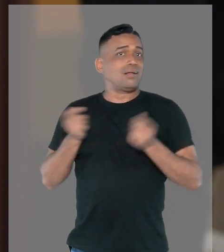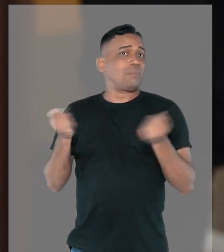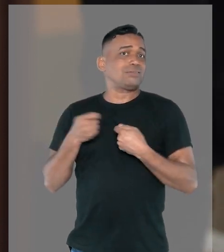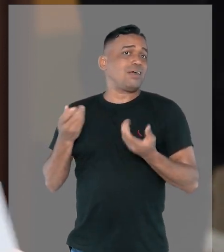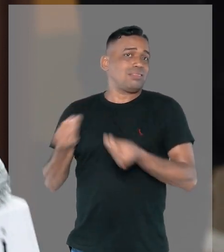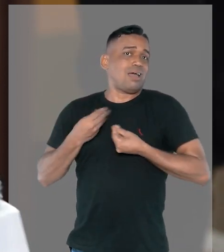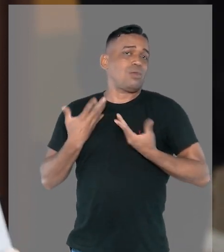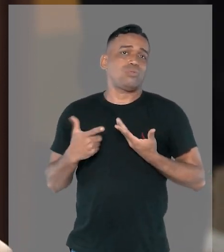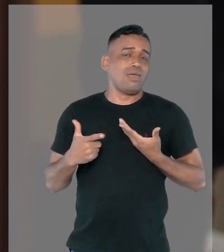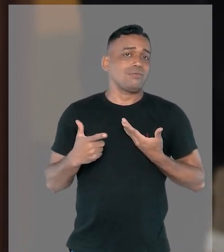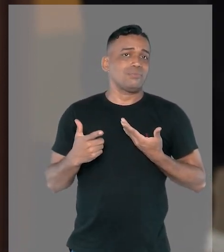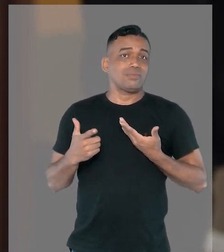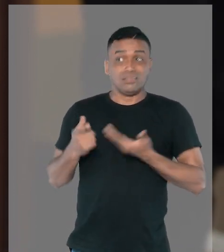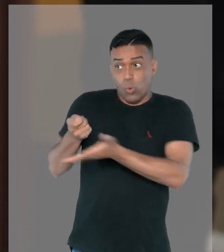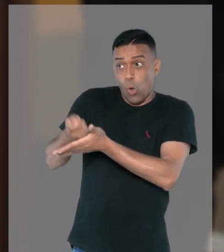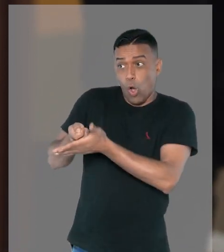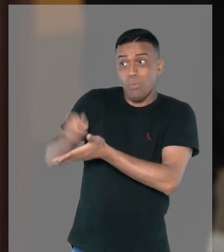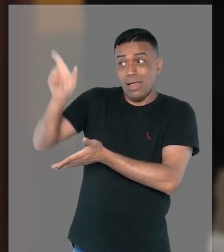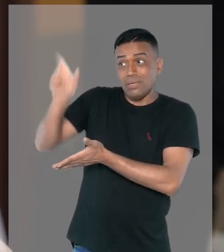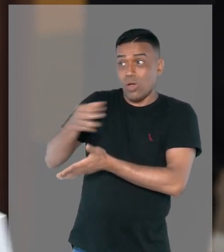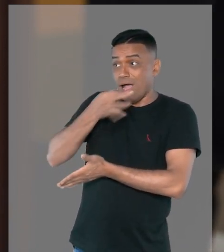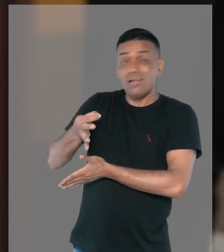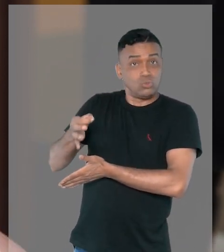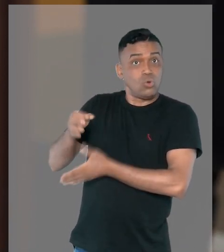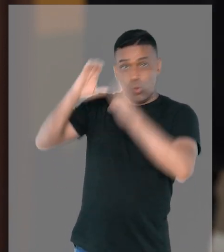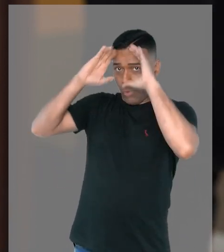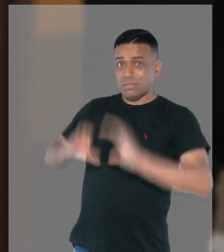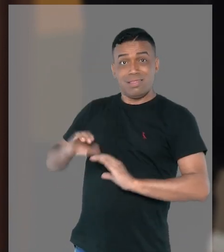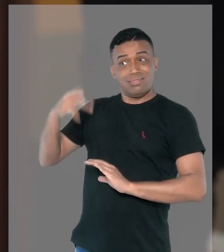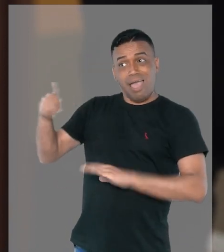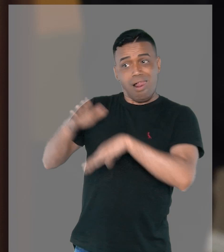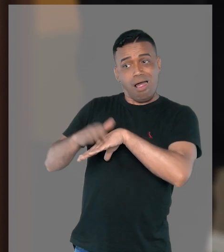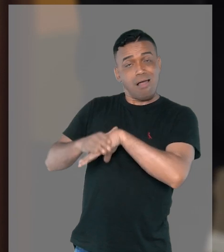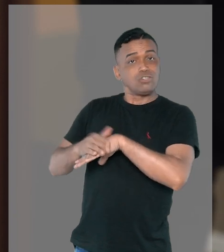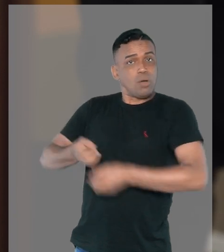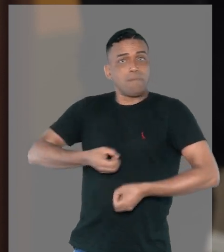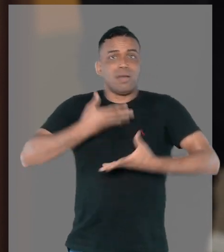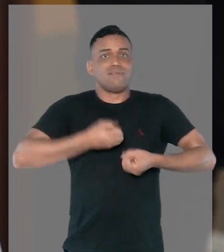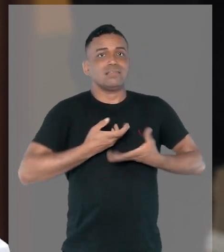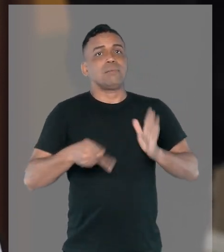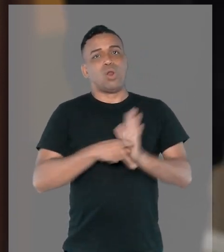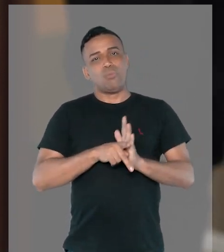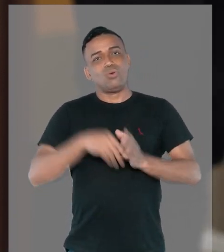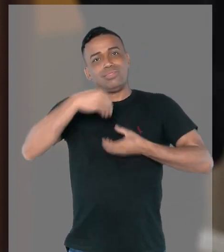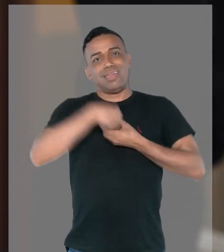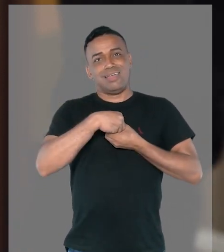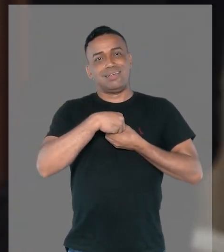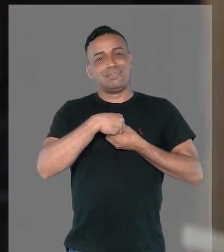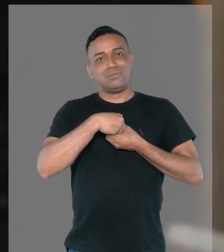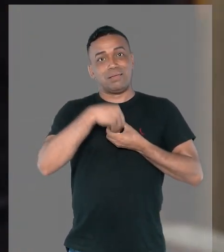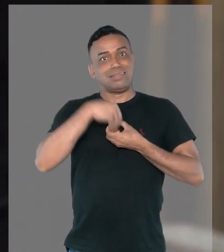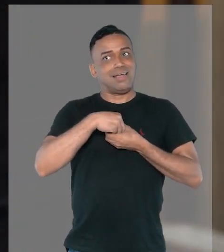E a gente quer que o outro tenha, porque eu acho que essa pessoa tem que ser assim. Ela só pode manifestar aquilo que ela tem. Mas o que ela tem não